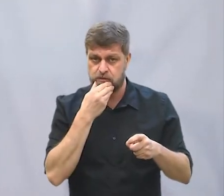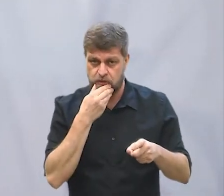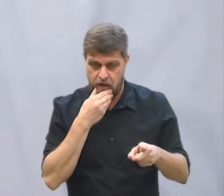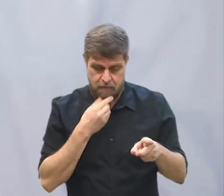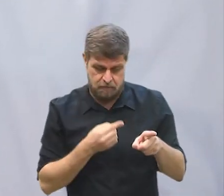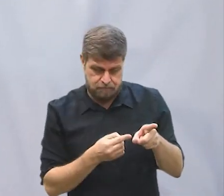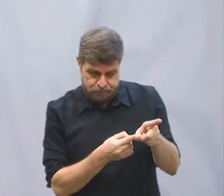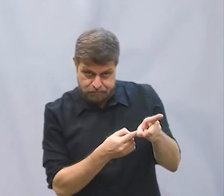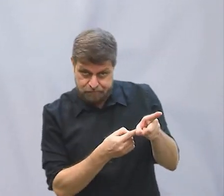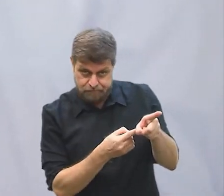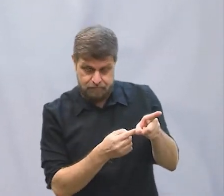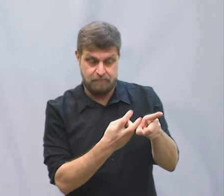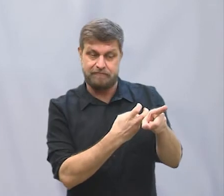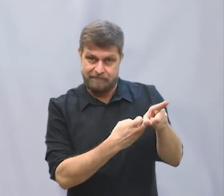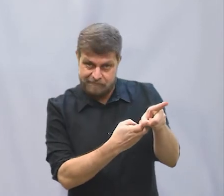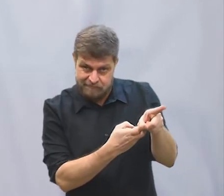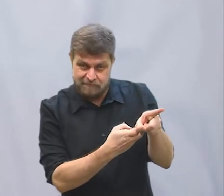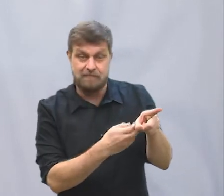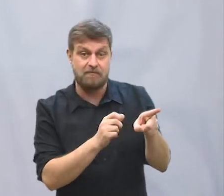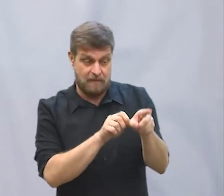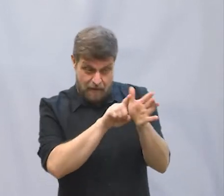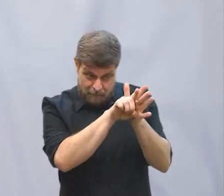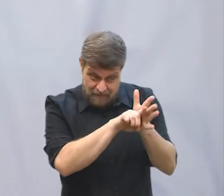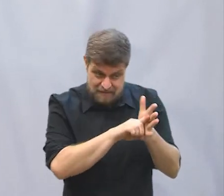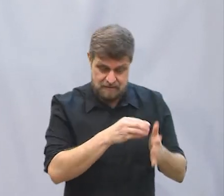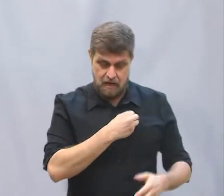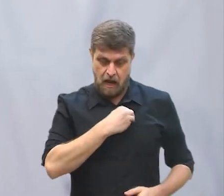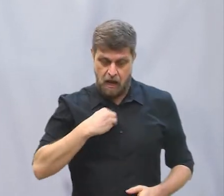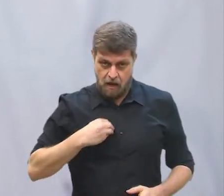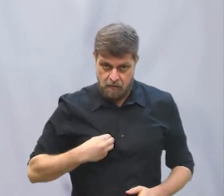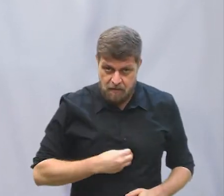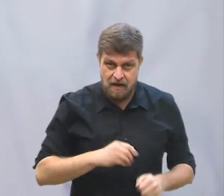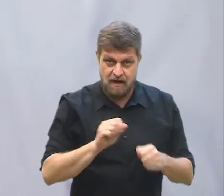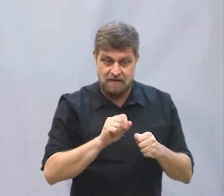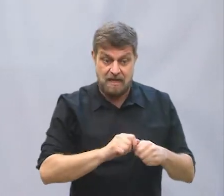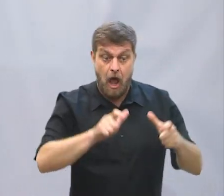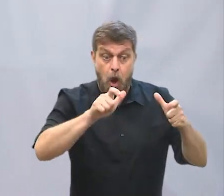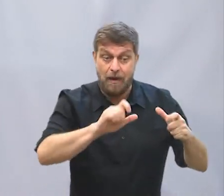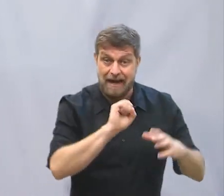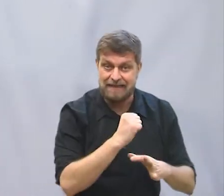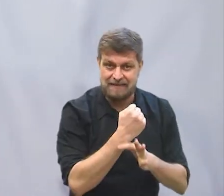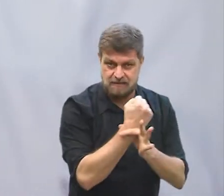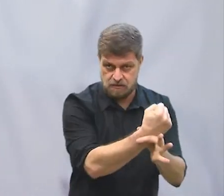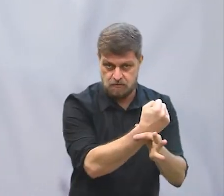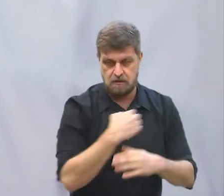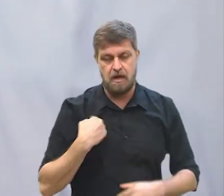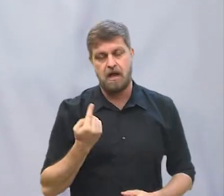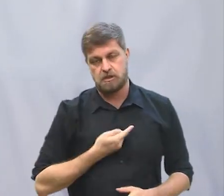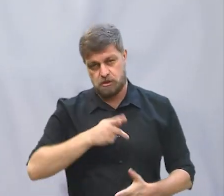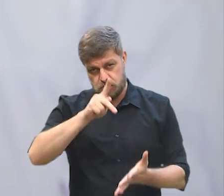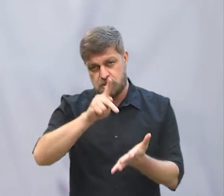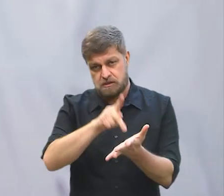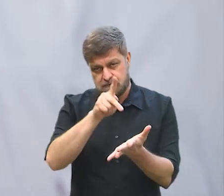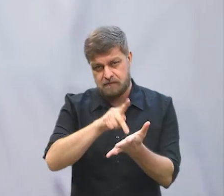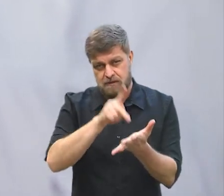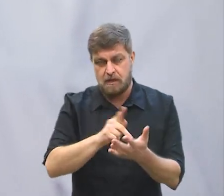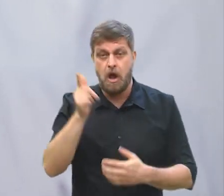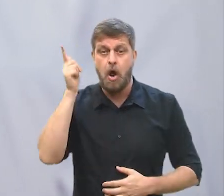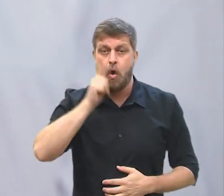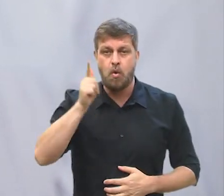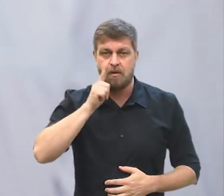que a robótica também é usada na cirurgia de próstata. Então é importante também os homens terem essa consciência e procurar fazer